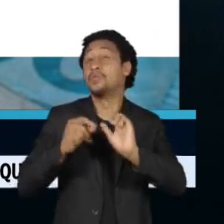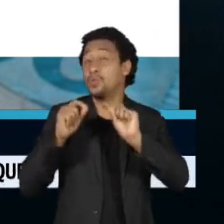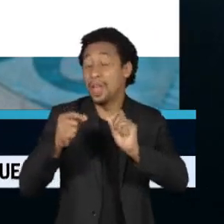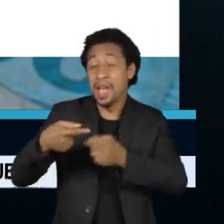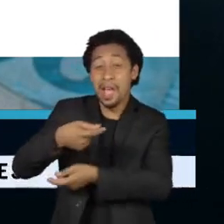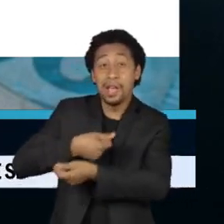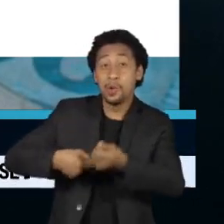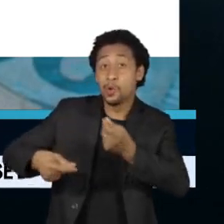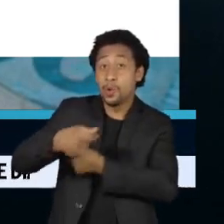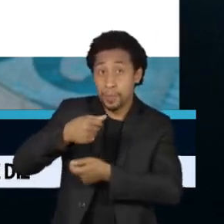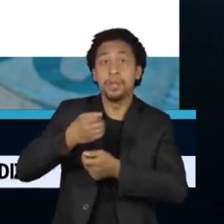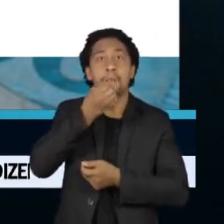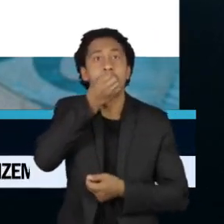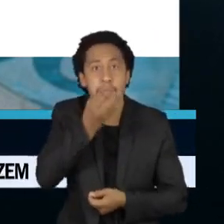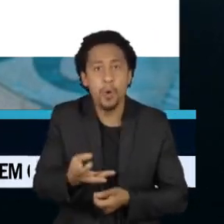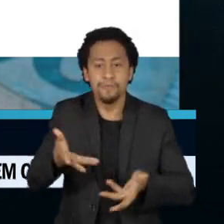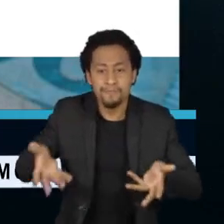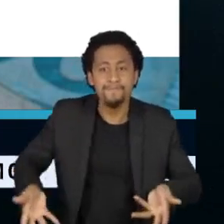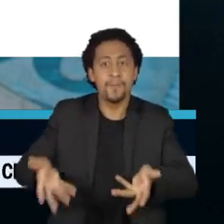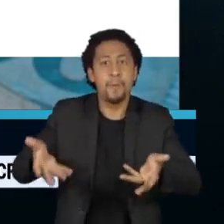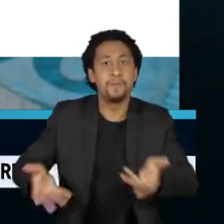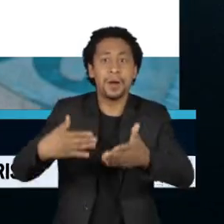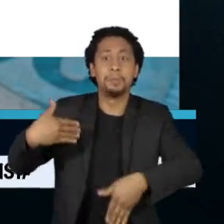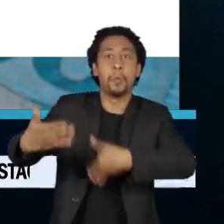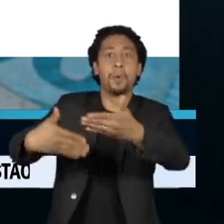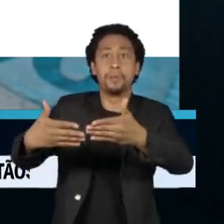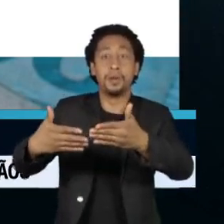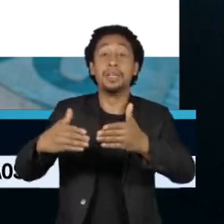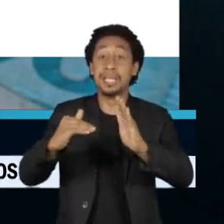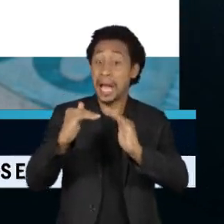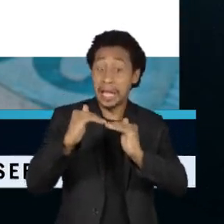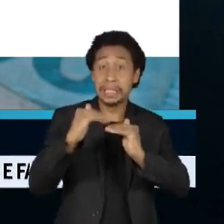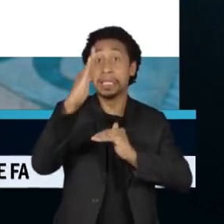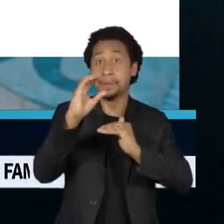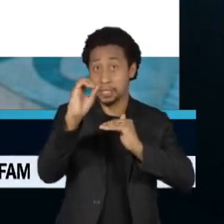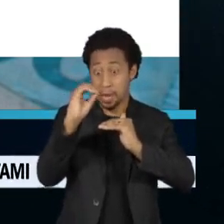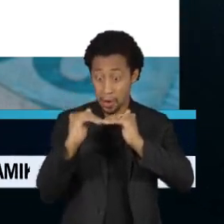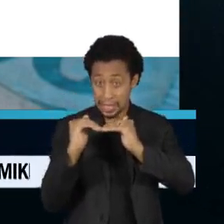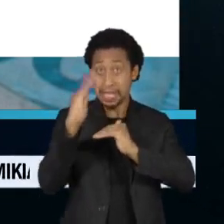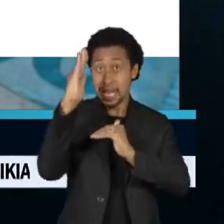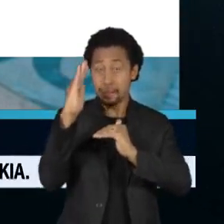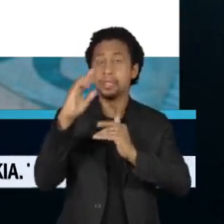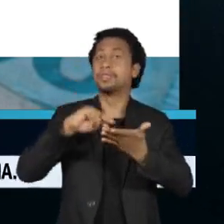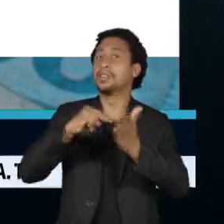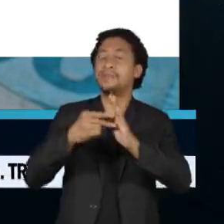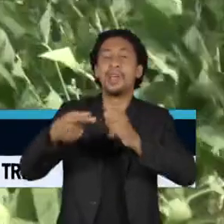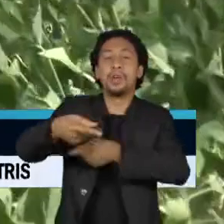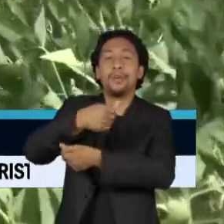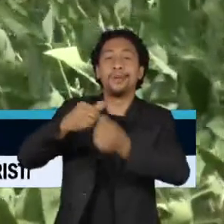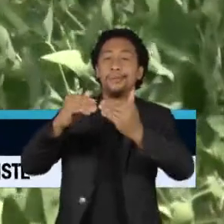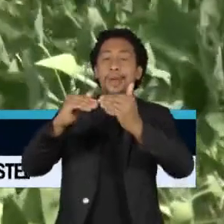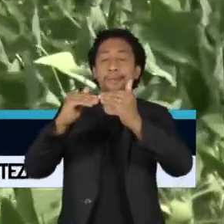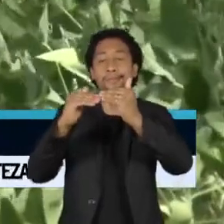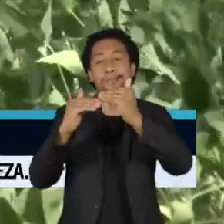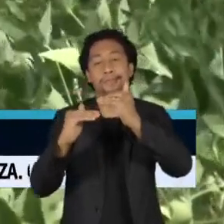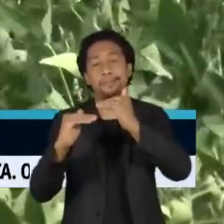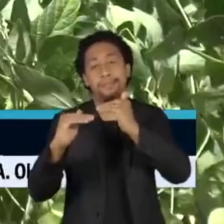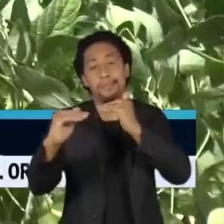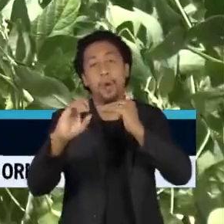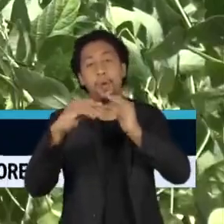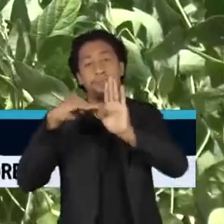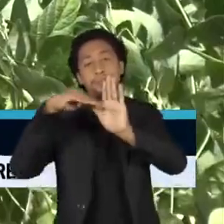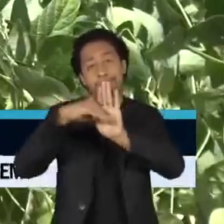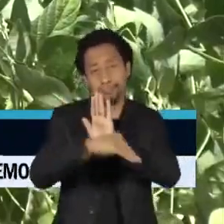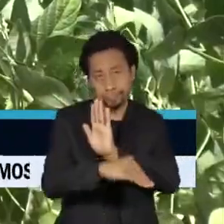mostram favoráveis ao crescimento. Quando está acima de zero, é sinal de um cenário de contração da economia. O ICF leva em